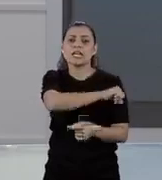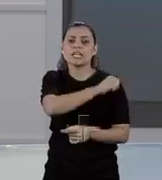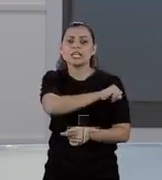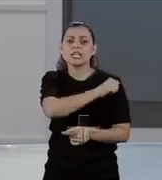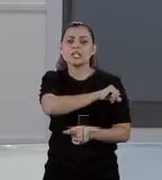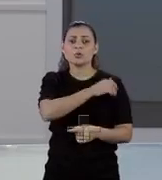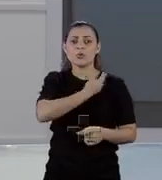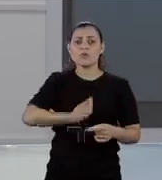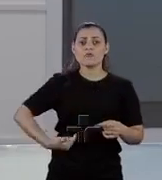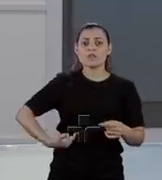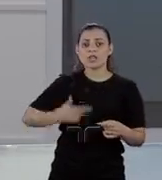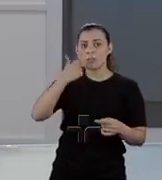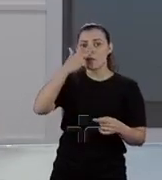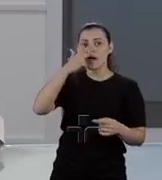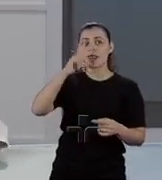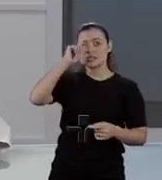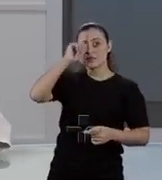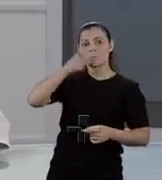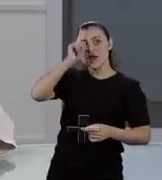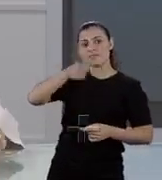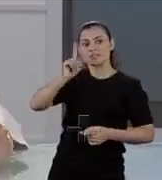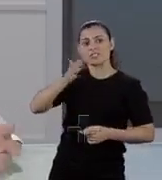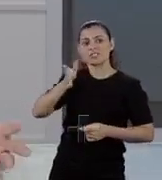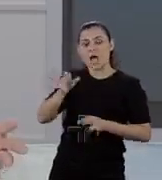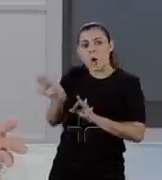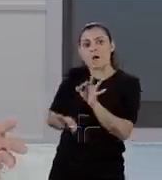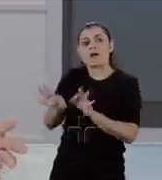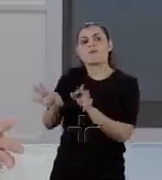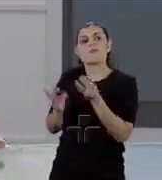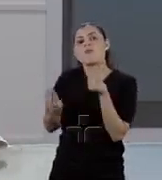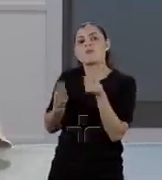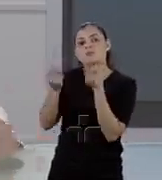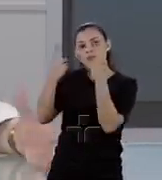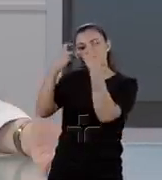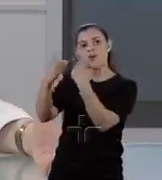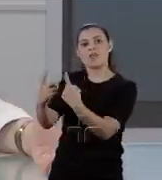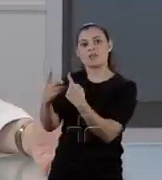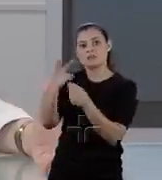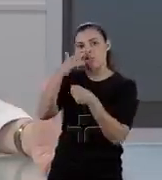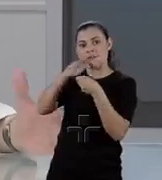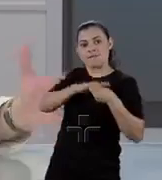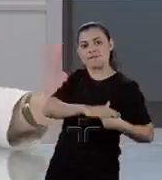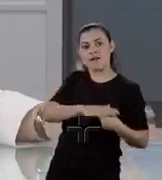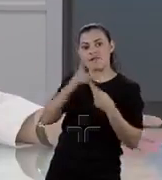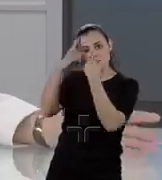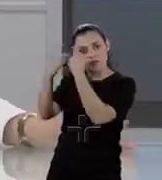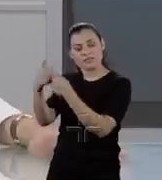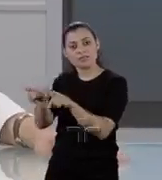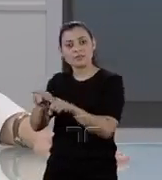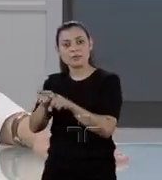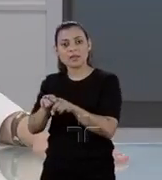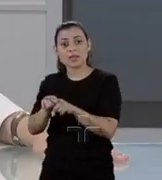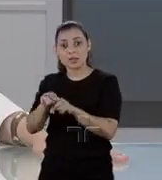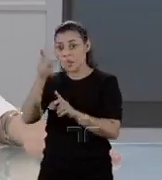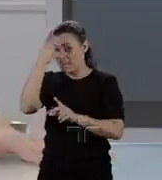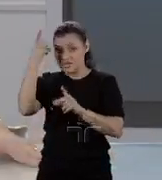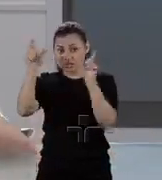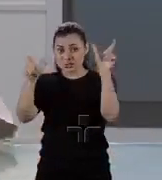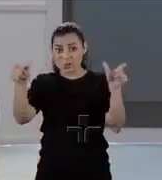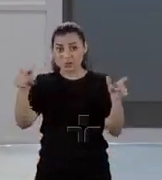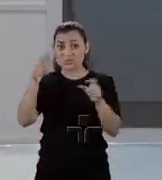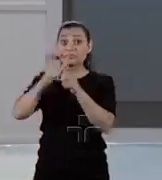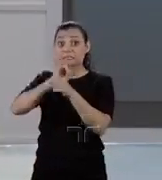o monopólio legítimo de como organizar a violência e reprimir a violência, e não as pessoas, porque senão aumenta a